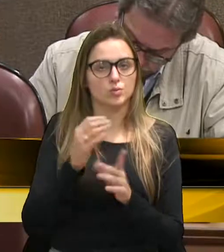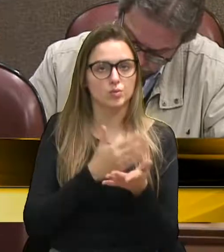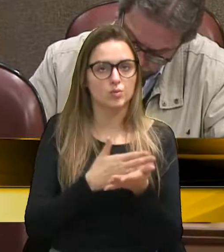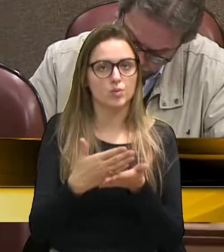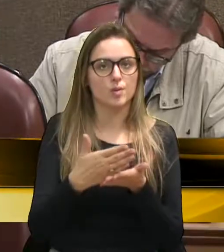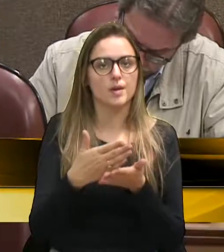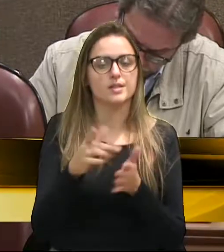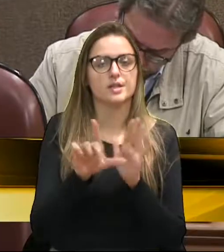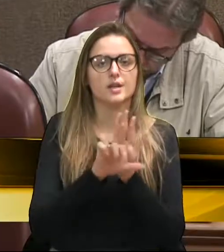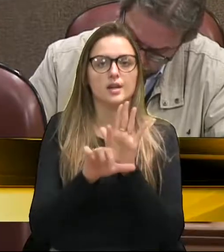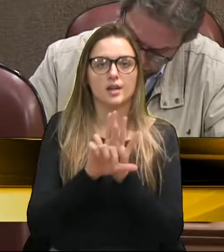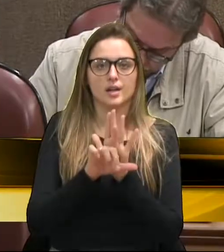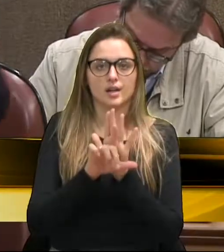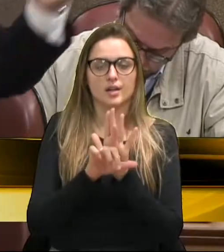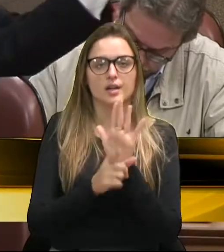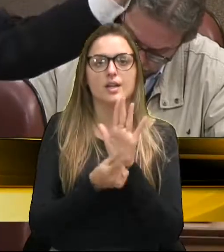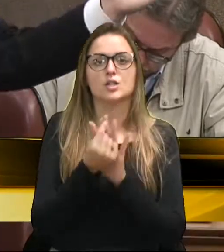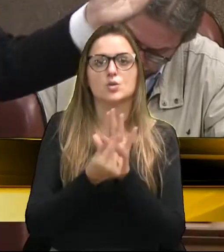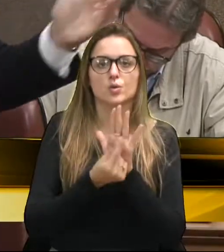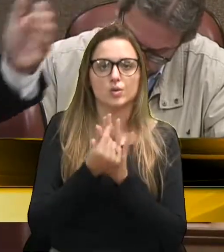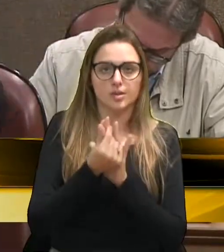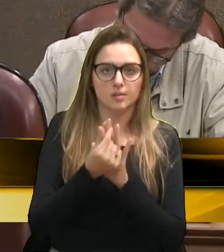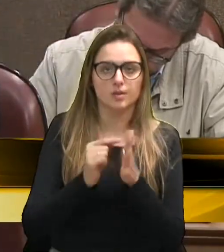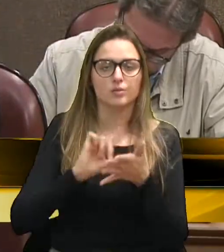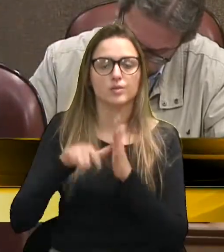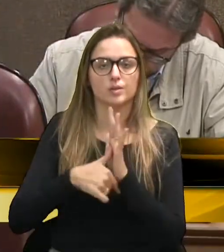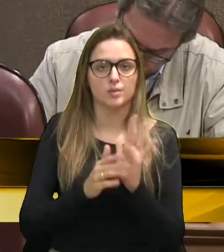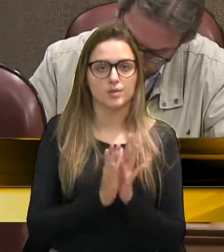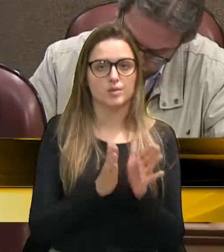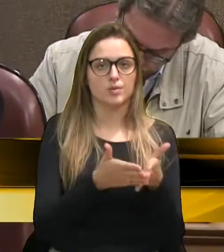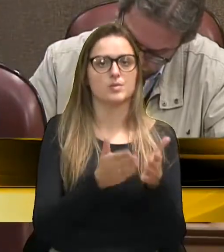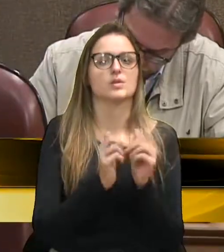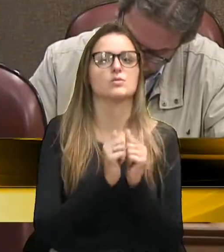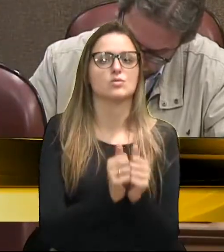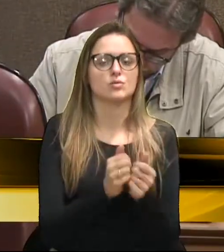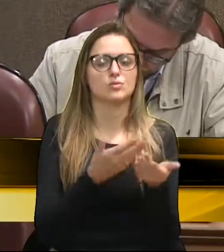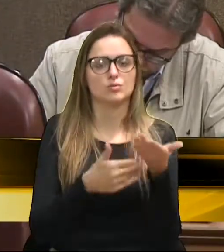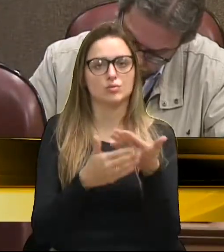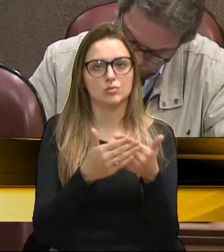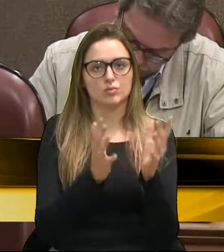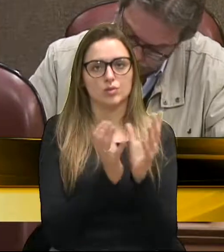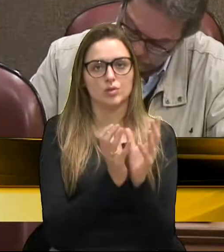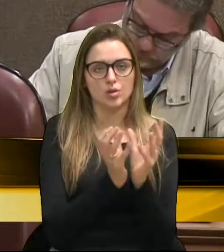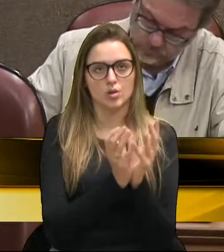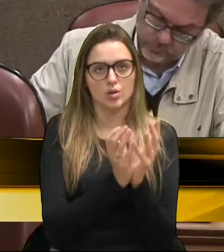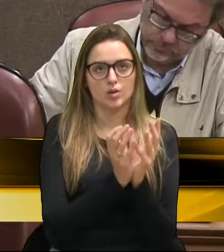lei orçamentária e, novamente, a nossa comissão, juntamente com os integrantes